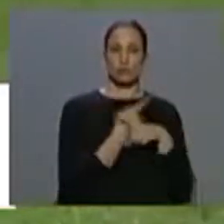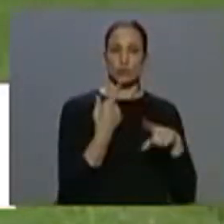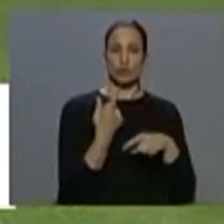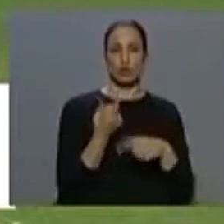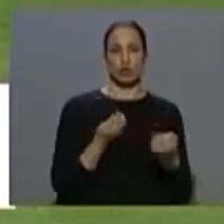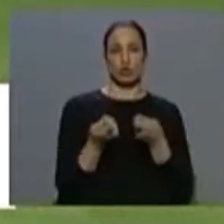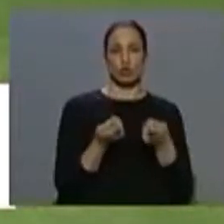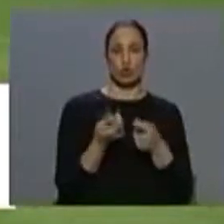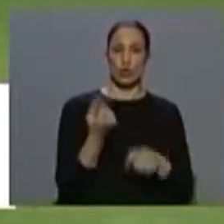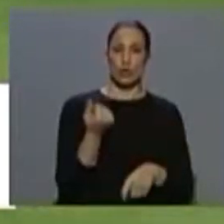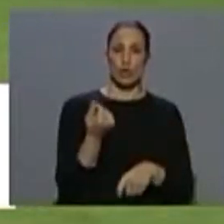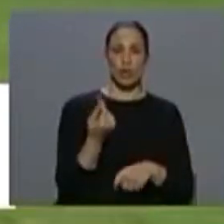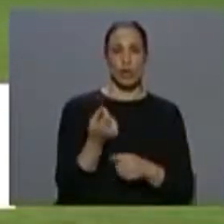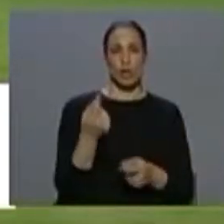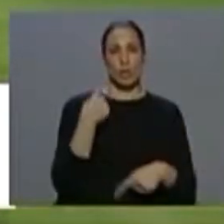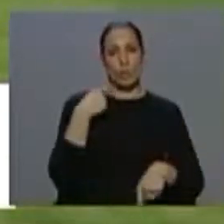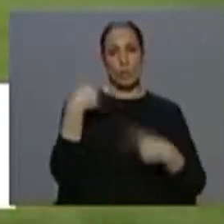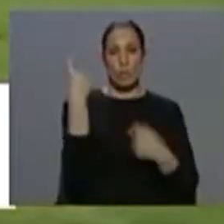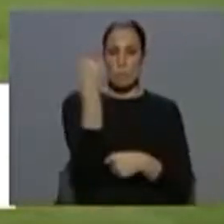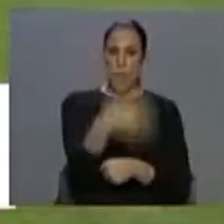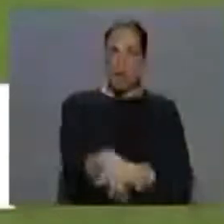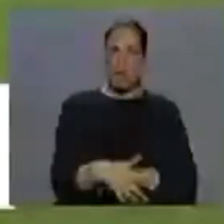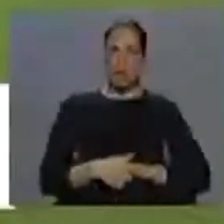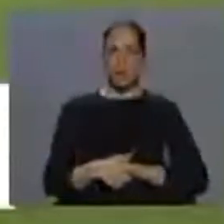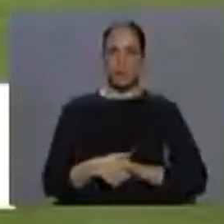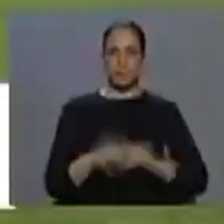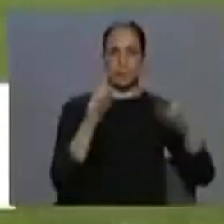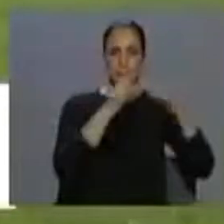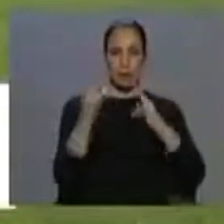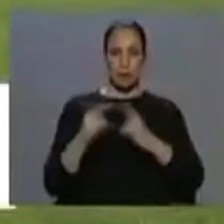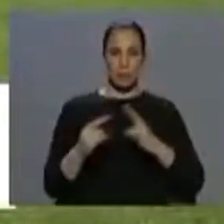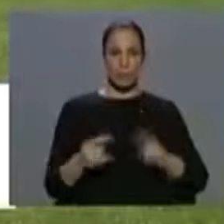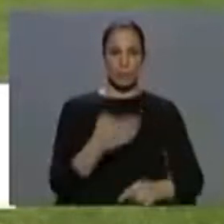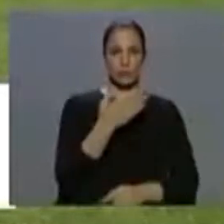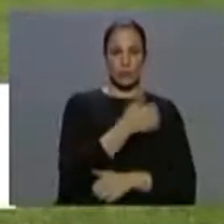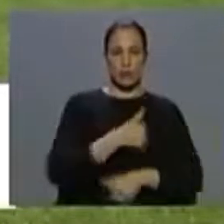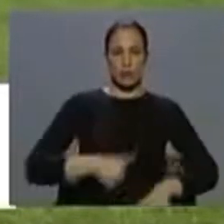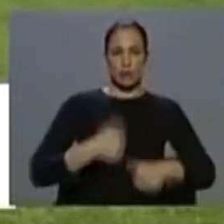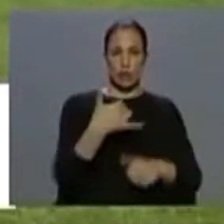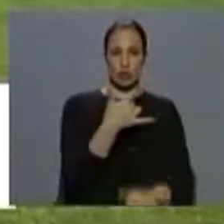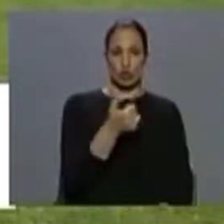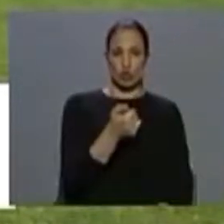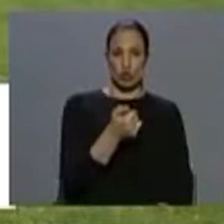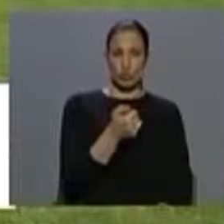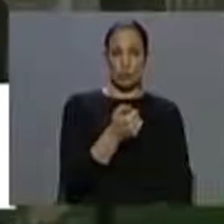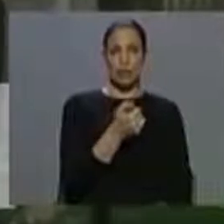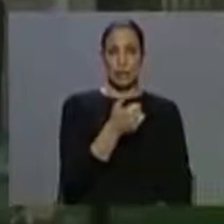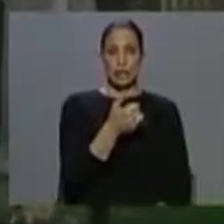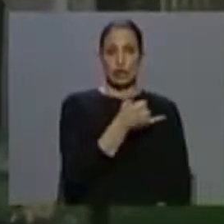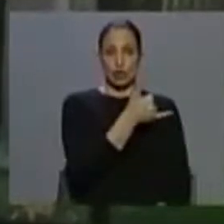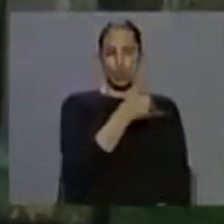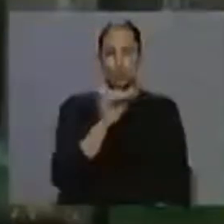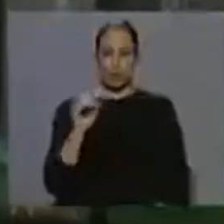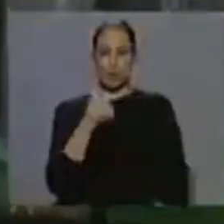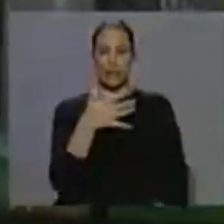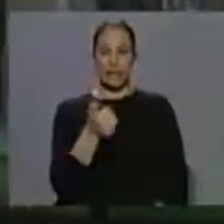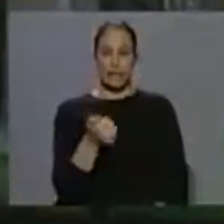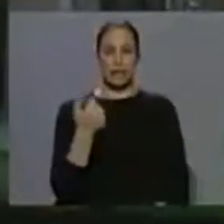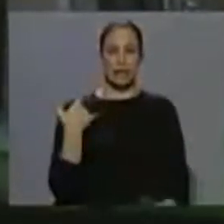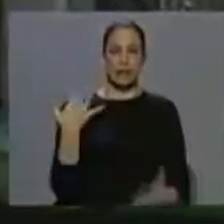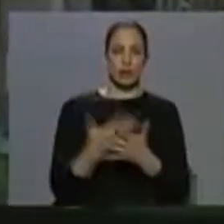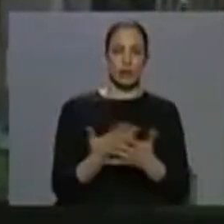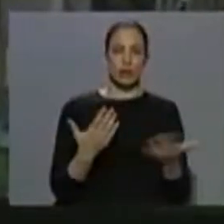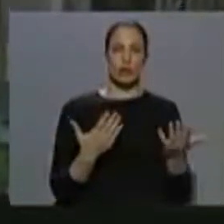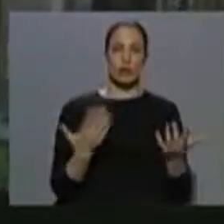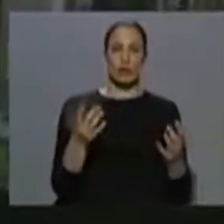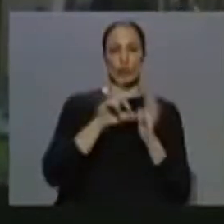A situação do Parque de Campismo das Sete Cidades arrasta-se desde 2015. Um projeto que previa uma intervenção